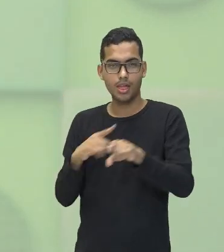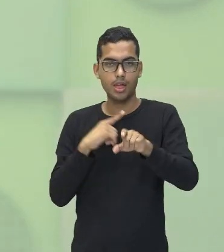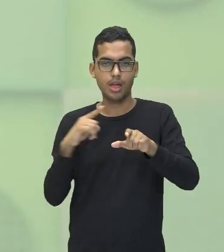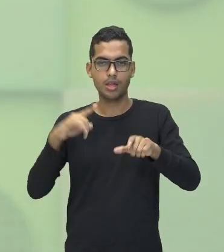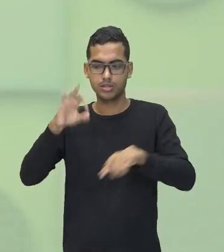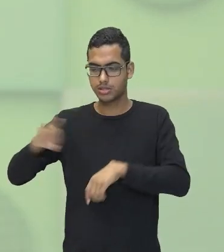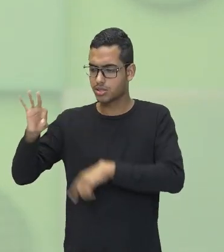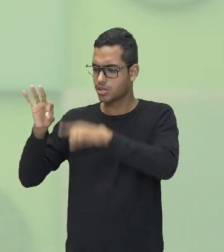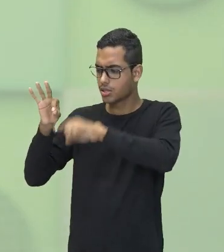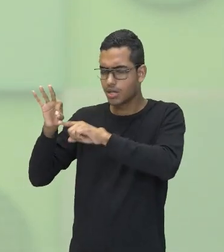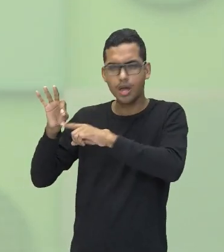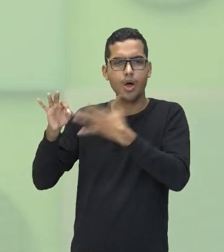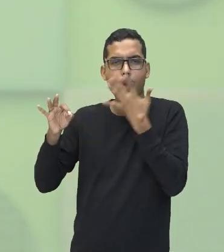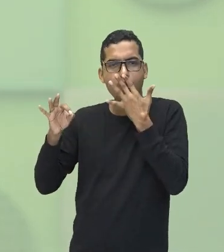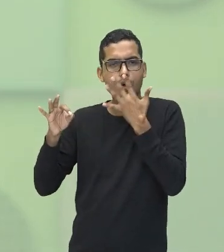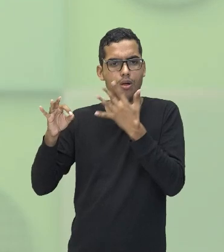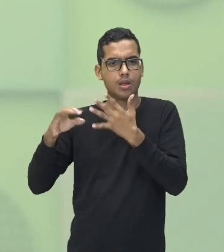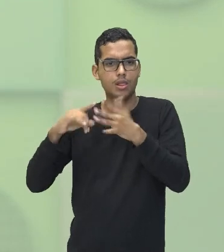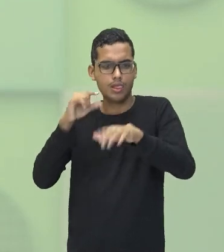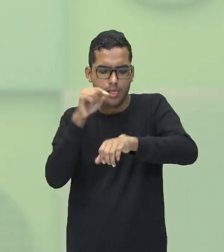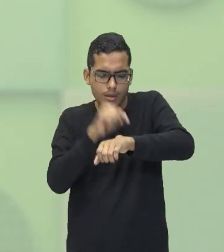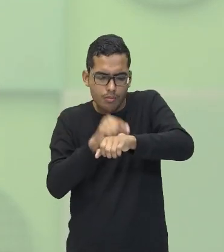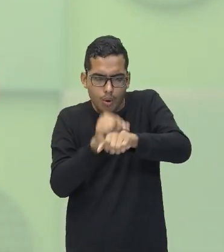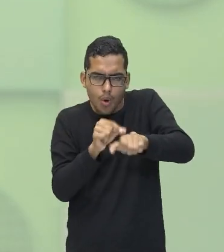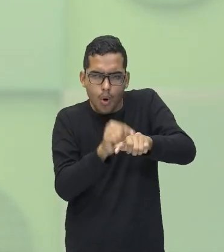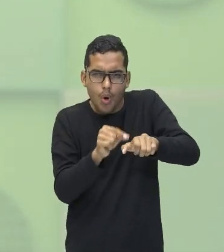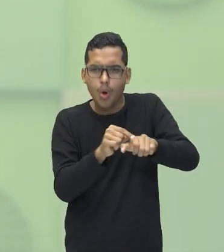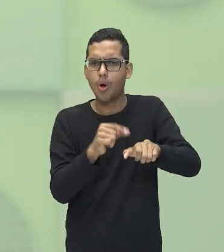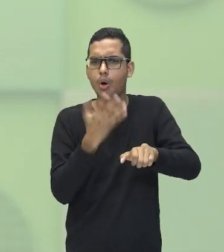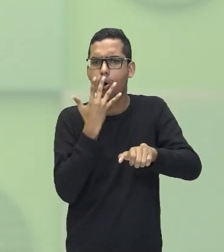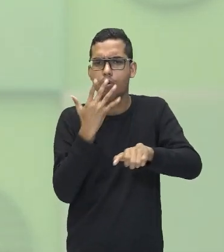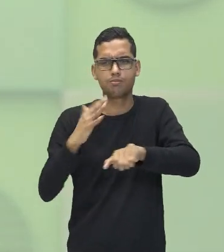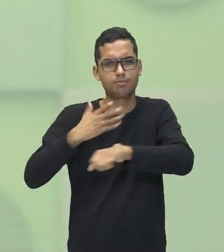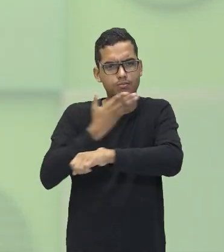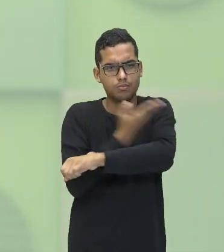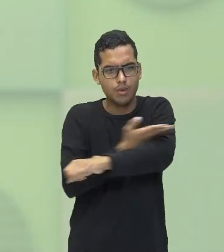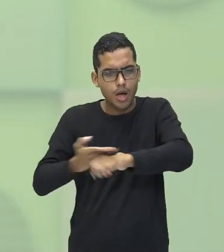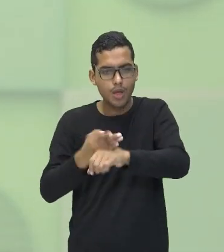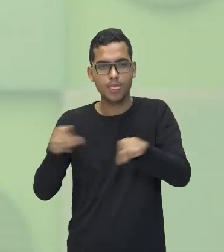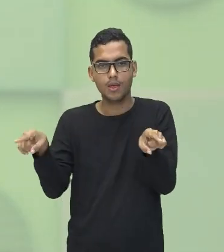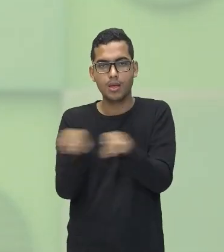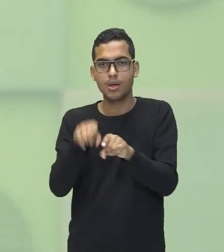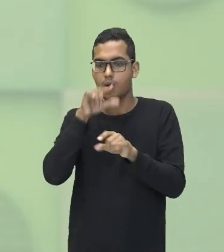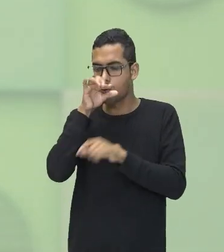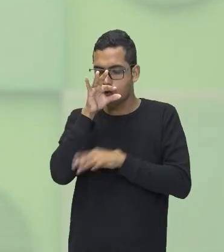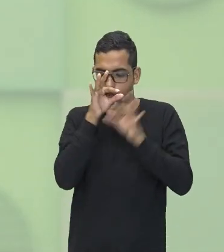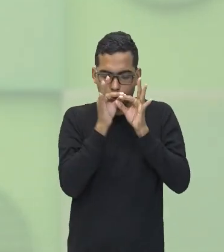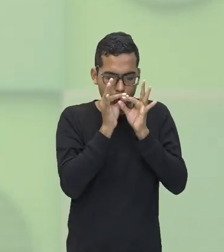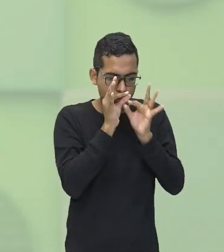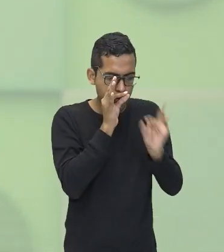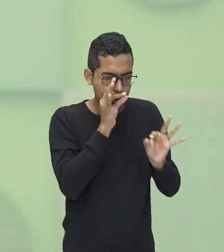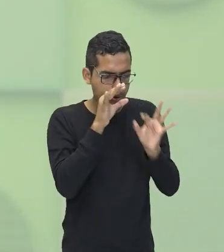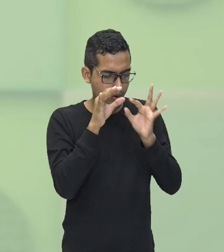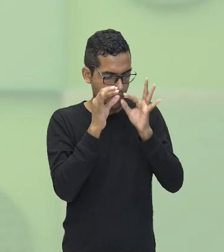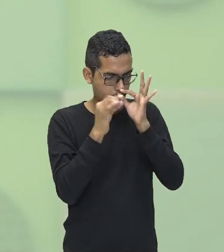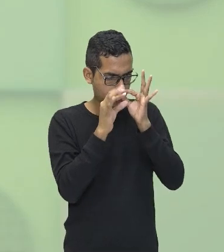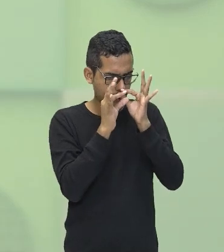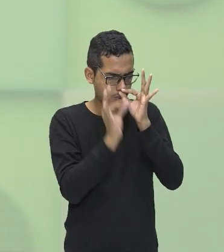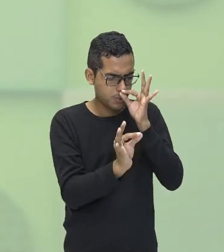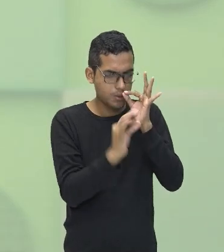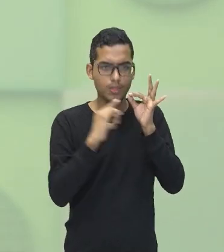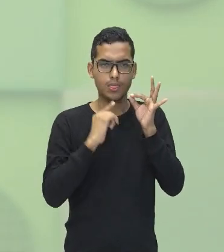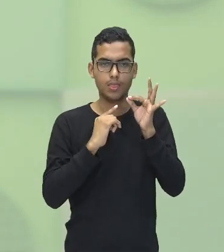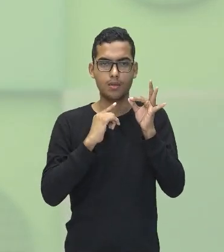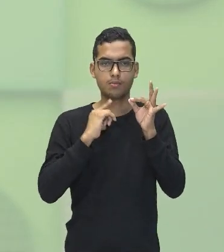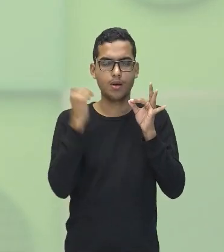o aparelho bucal da fêmea é adaptado para sugar sangue, tem hábitos diurnos, então ele vai infectar